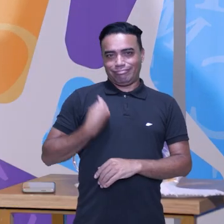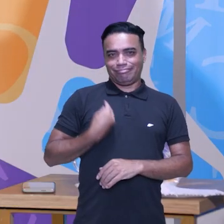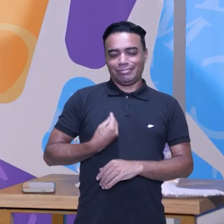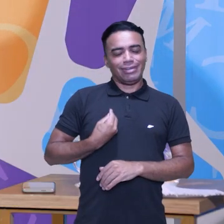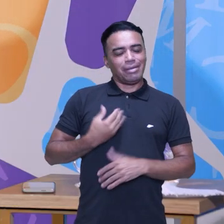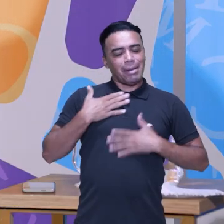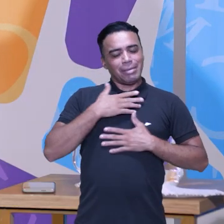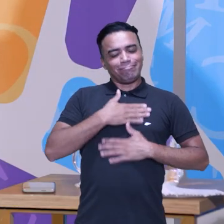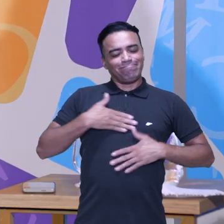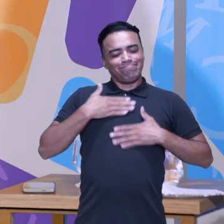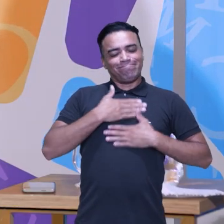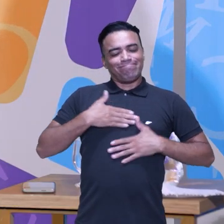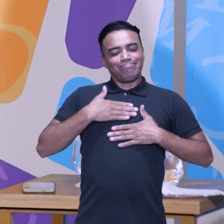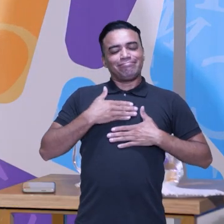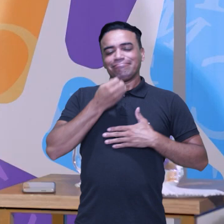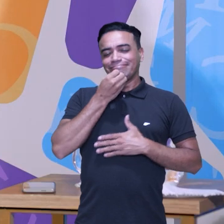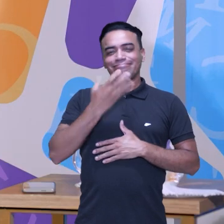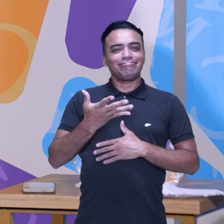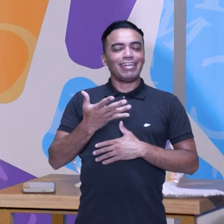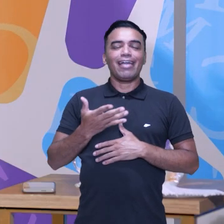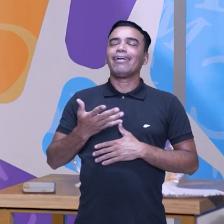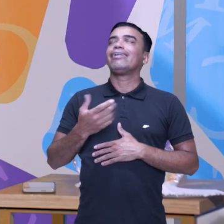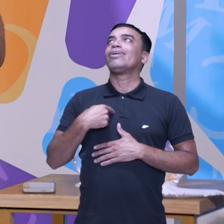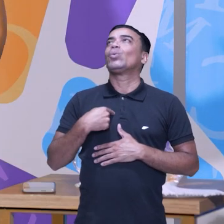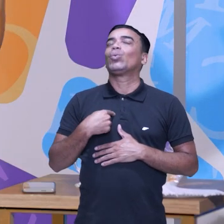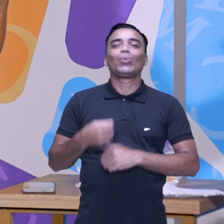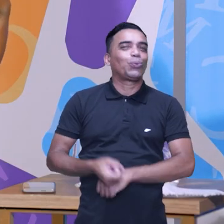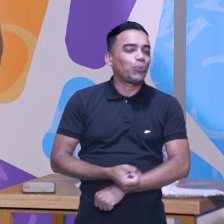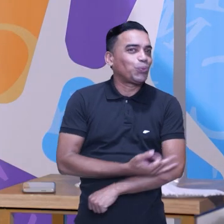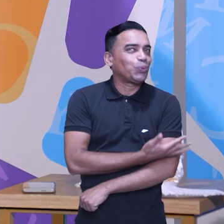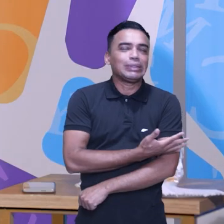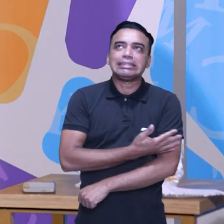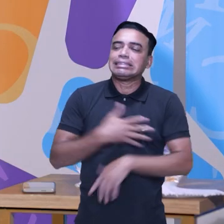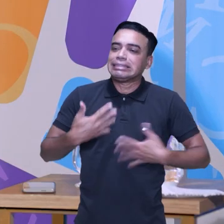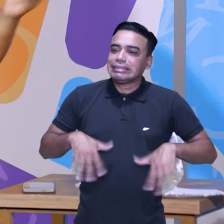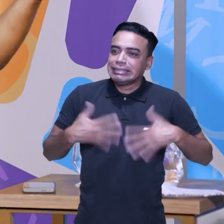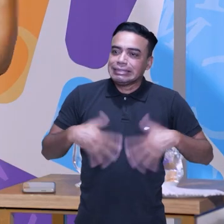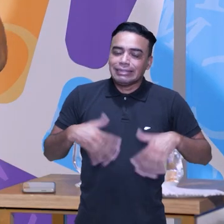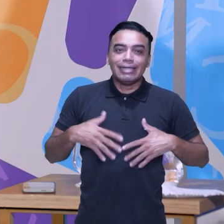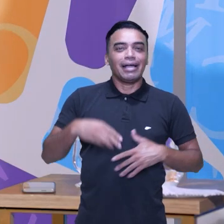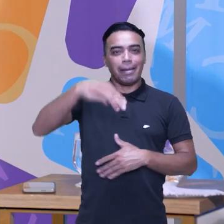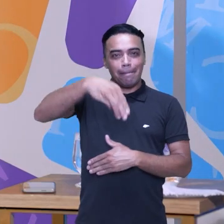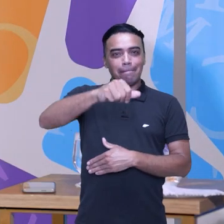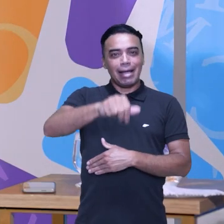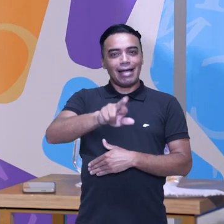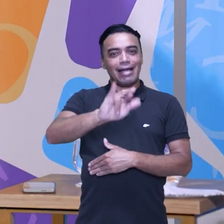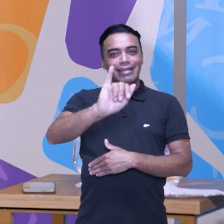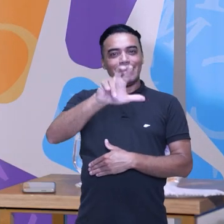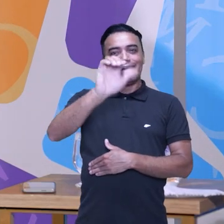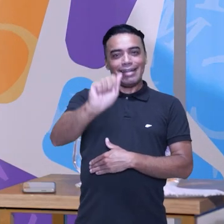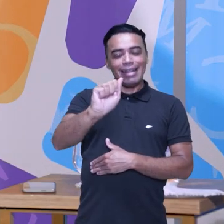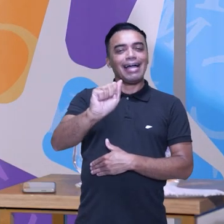da esquerda para a direita. Ela é uma mulher branca de cabelos lisos, castanhos e longos. Ela traja conjunto de blusa tomara que caia